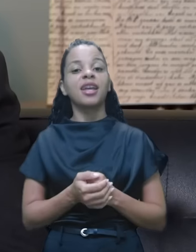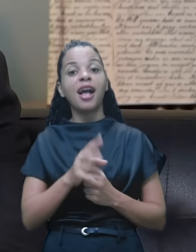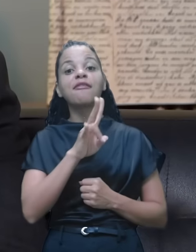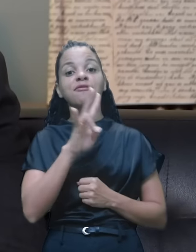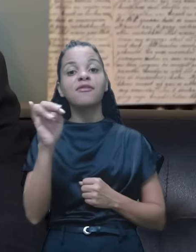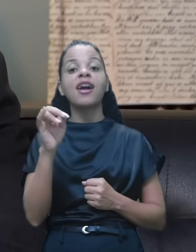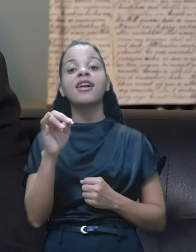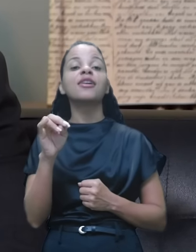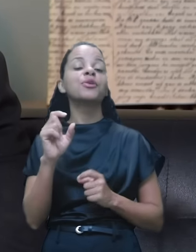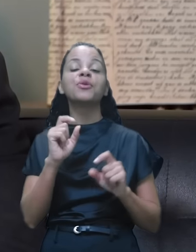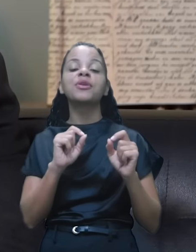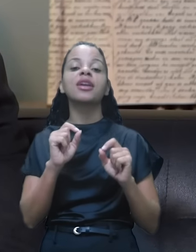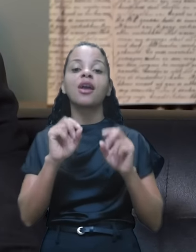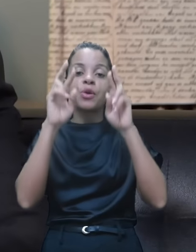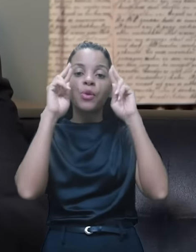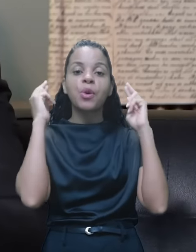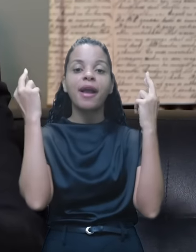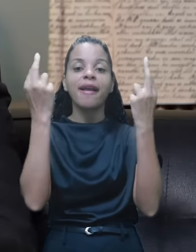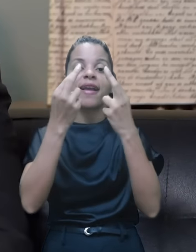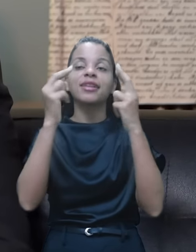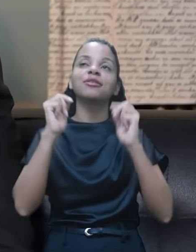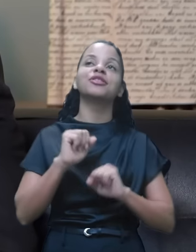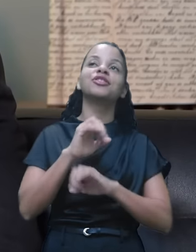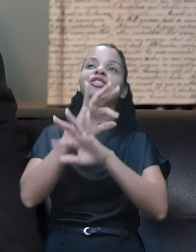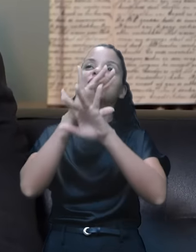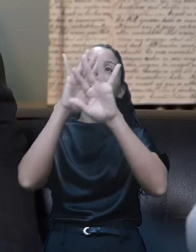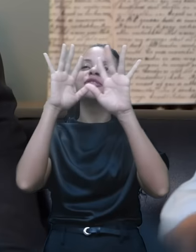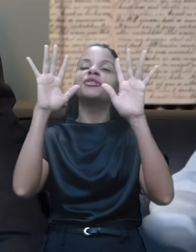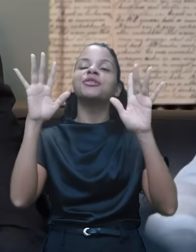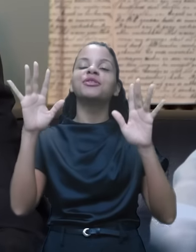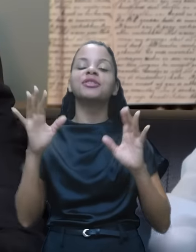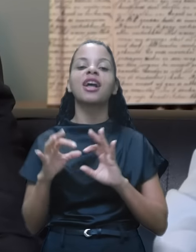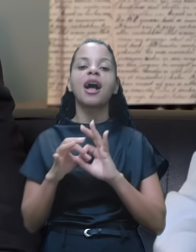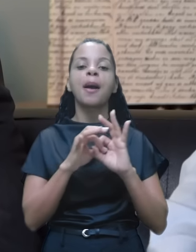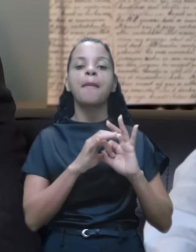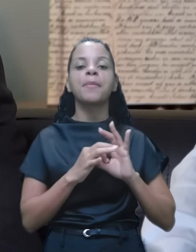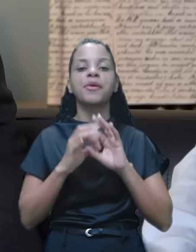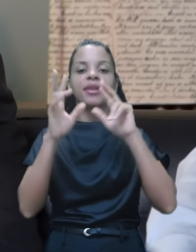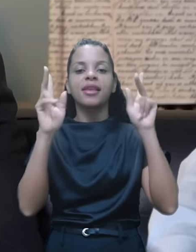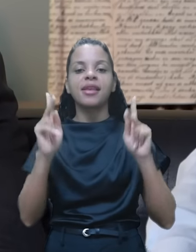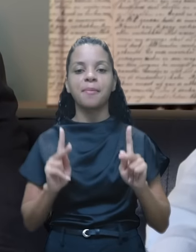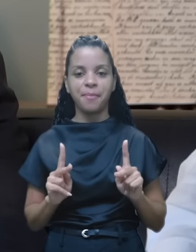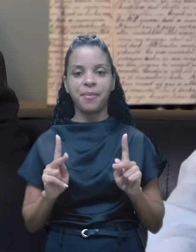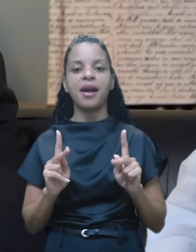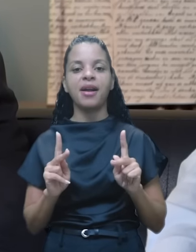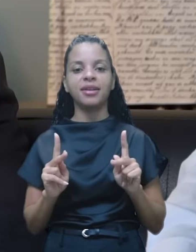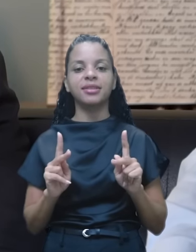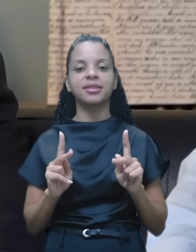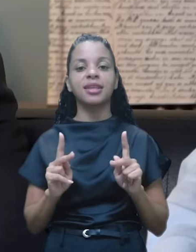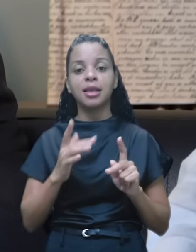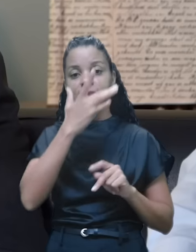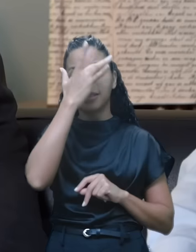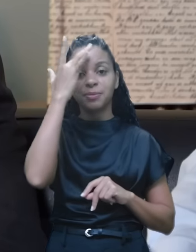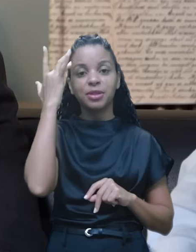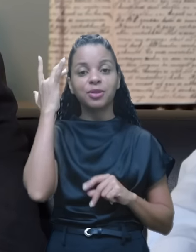de luz vai ser restaurado completamente no universo inteiro, onde vai reinar a harmonia e a paz, e onde os santos,